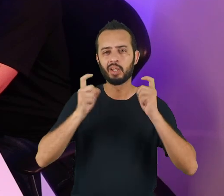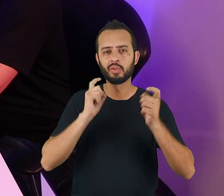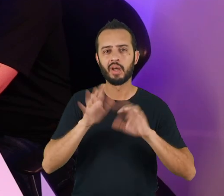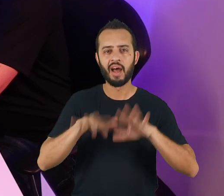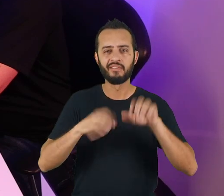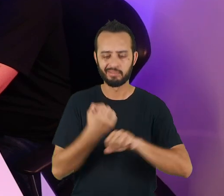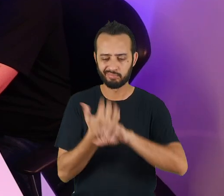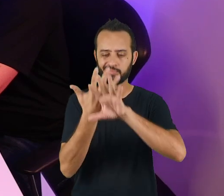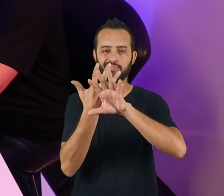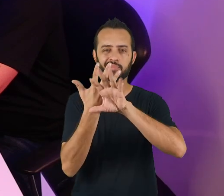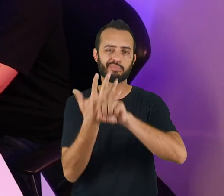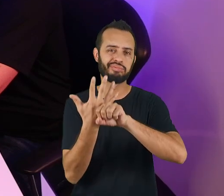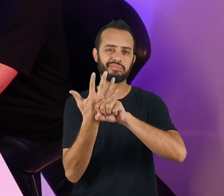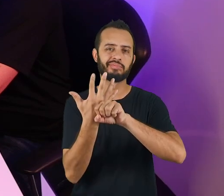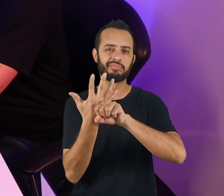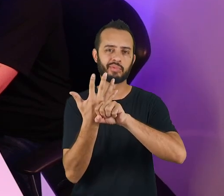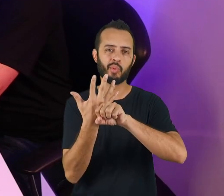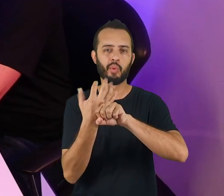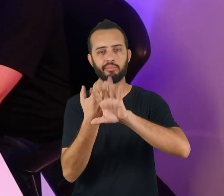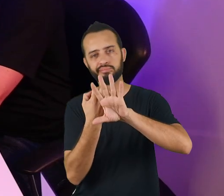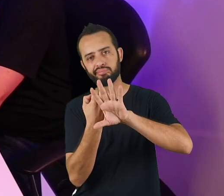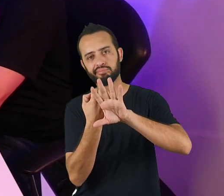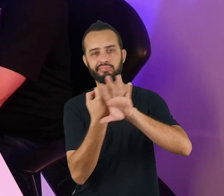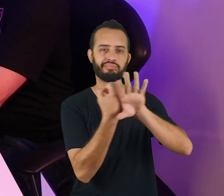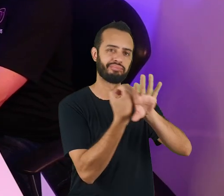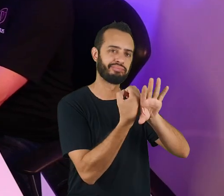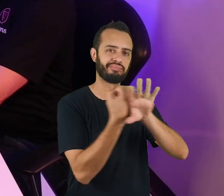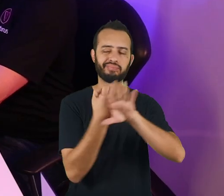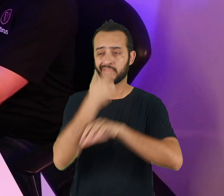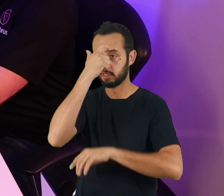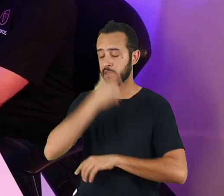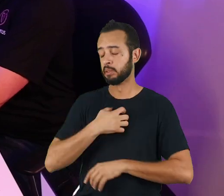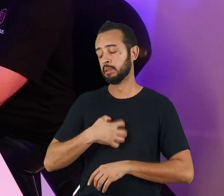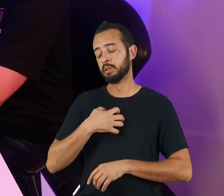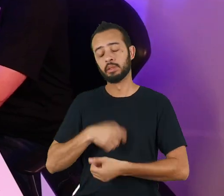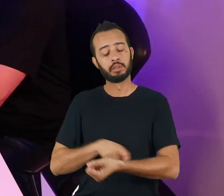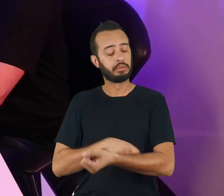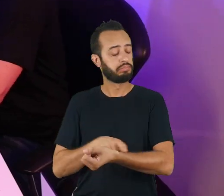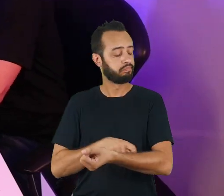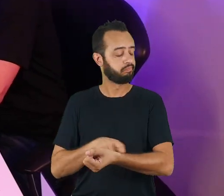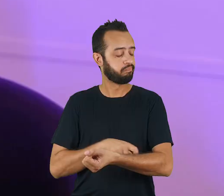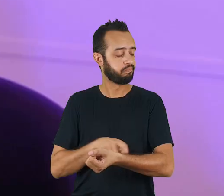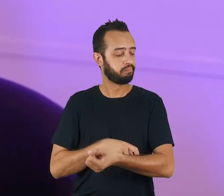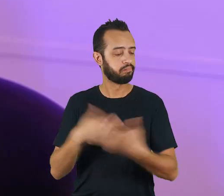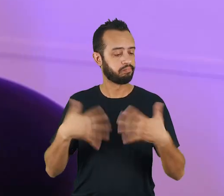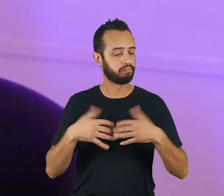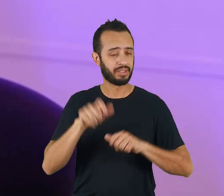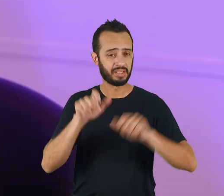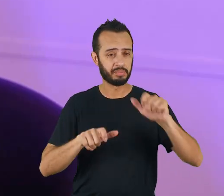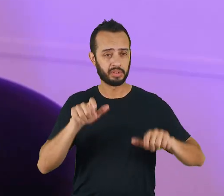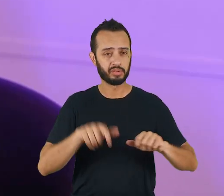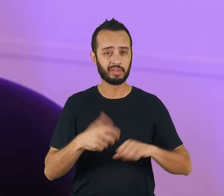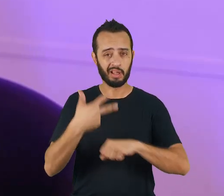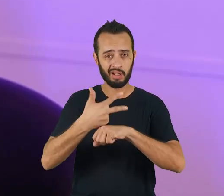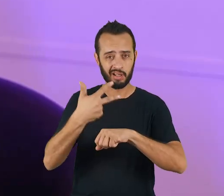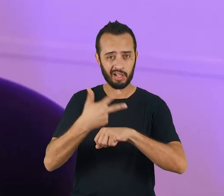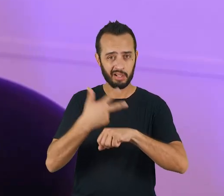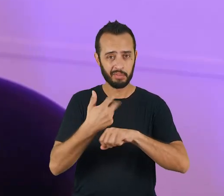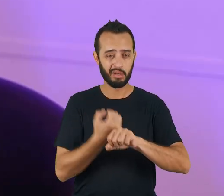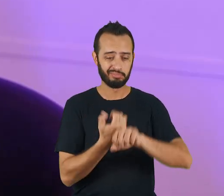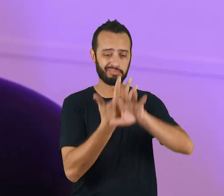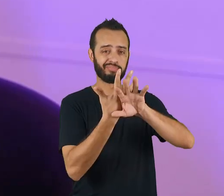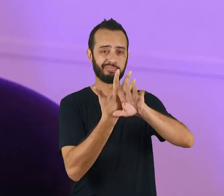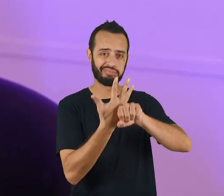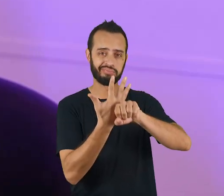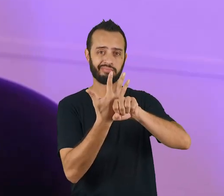gente nem Abre a Câmera direito então isso eu fico doido esse povo agora que não abre a câmera